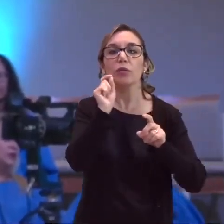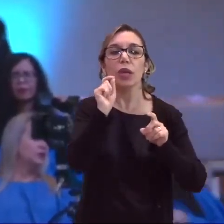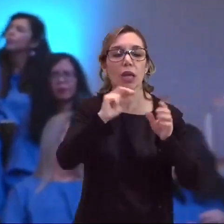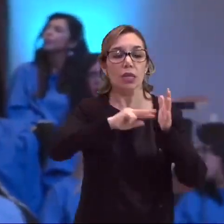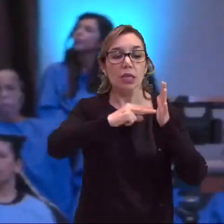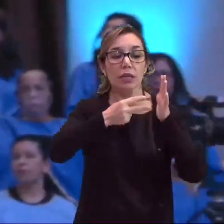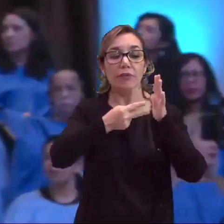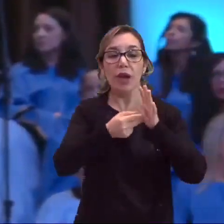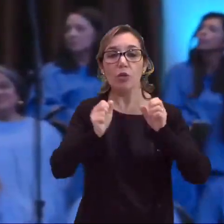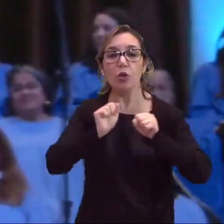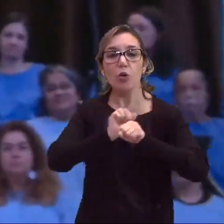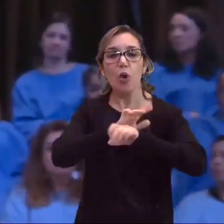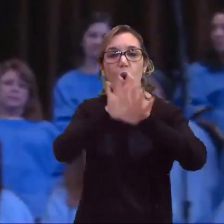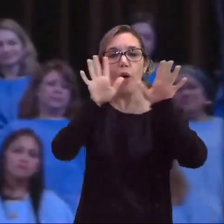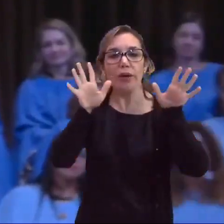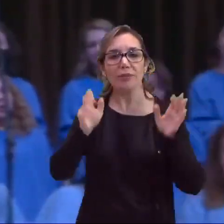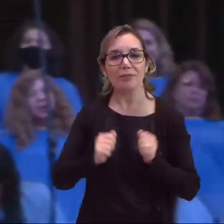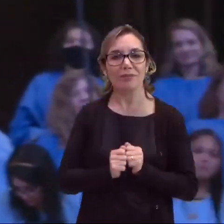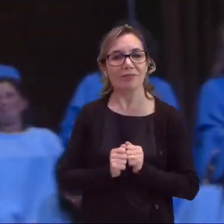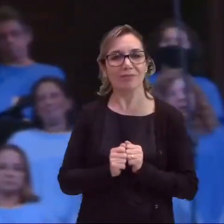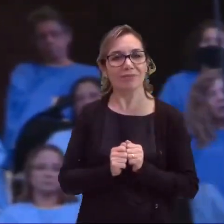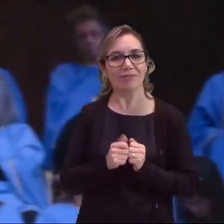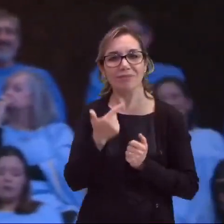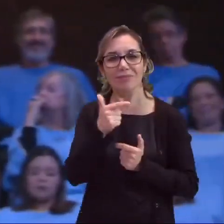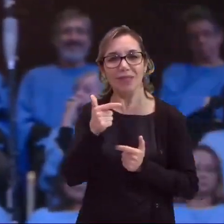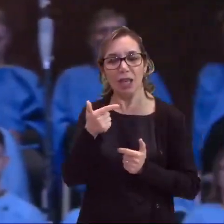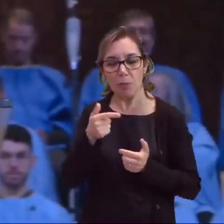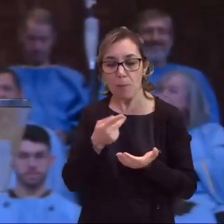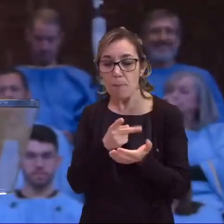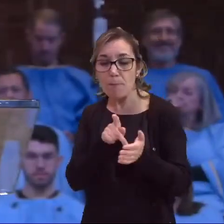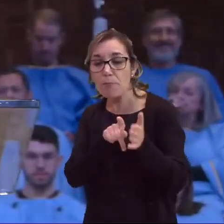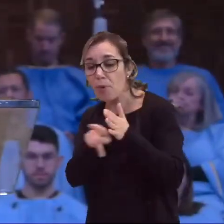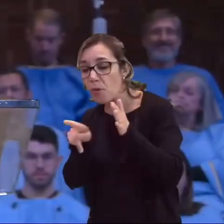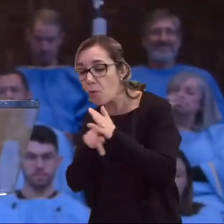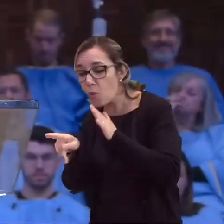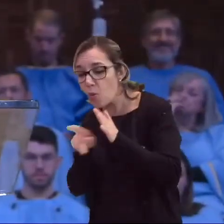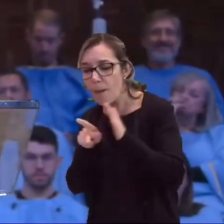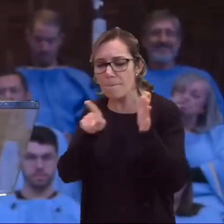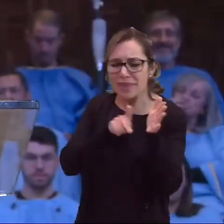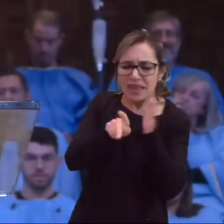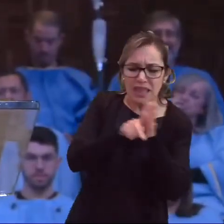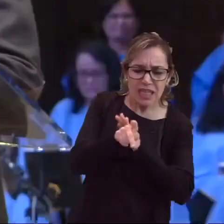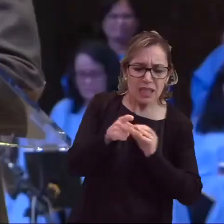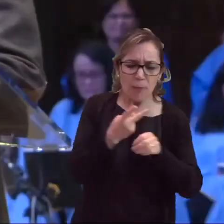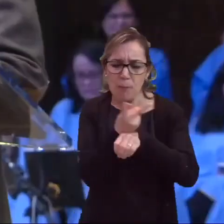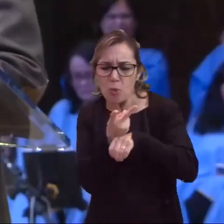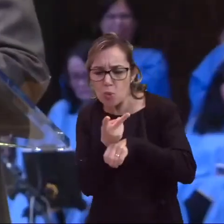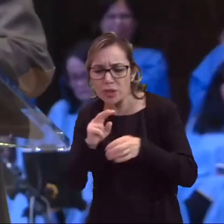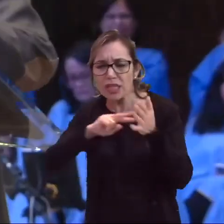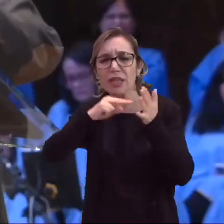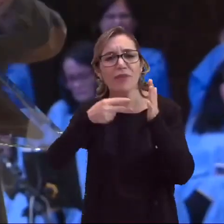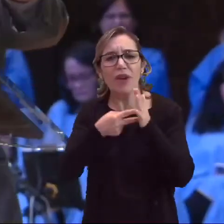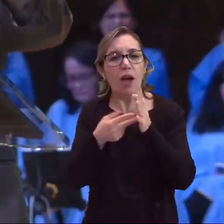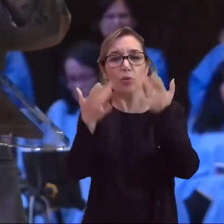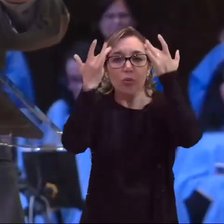Deus por quê Porque o que Jesus queria ensinar é que